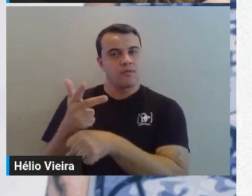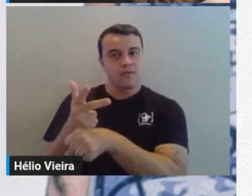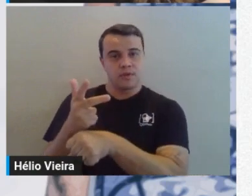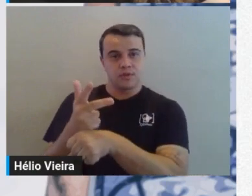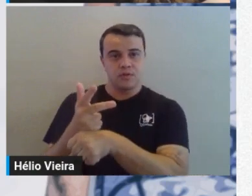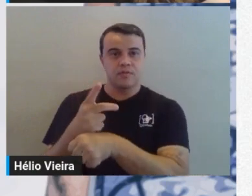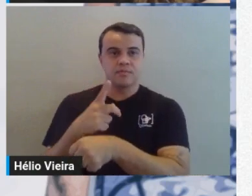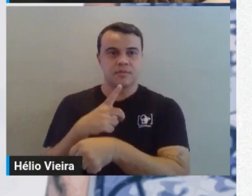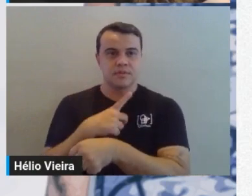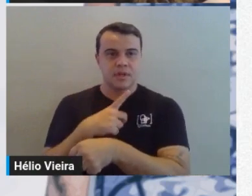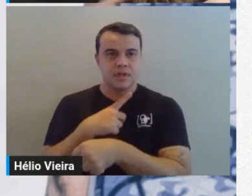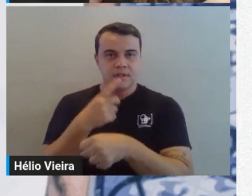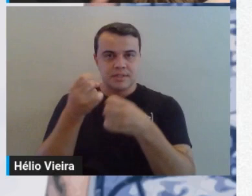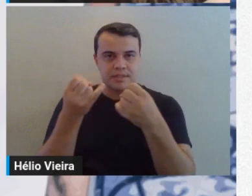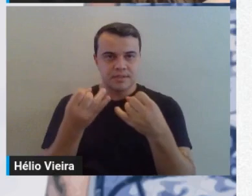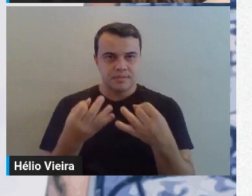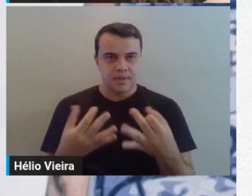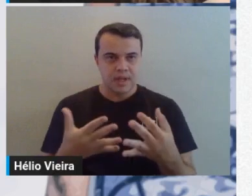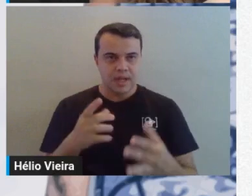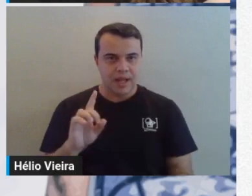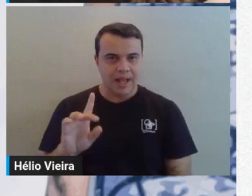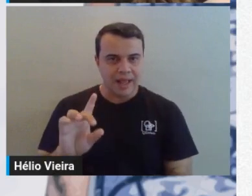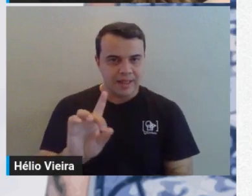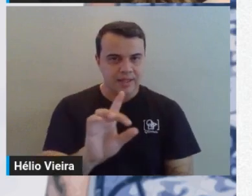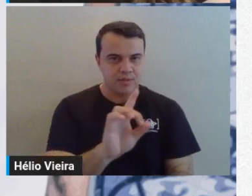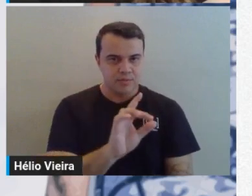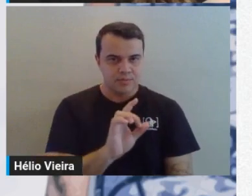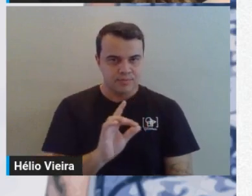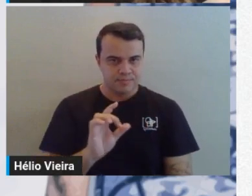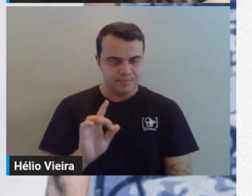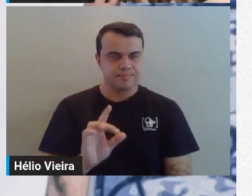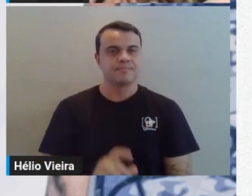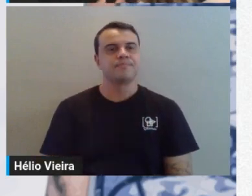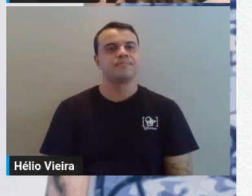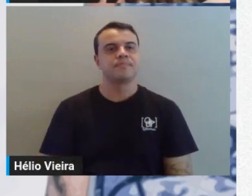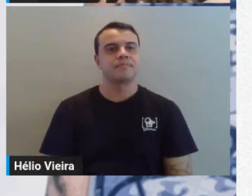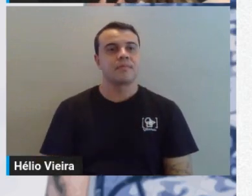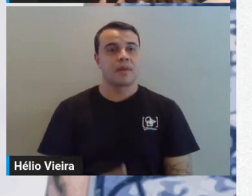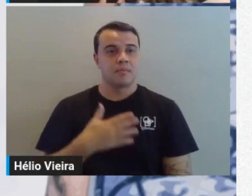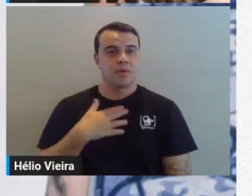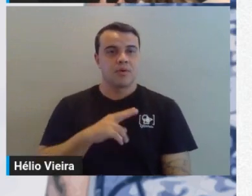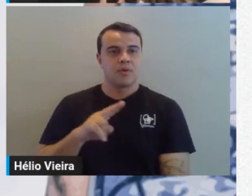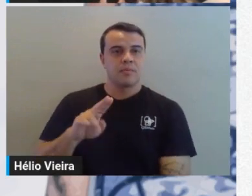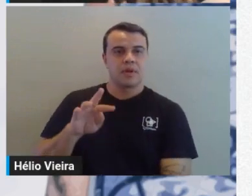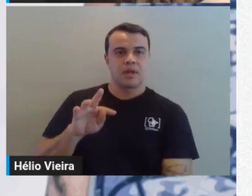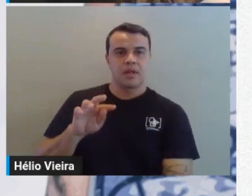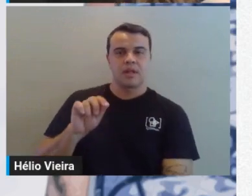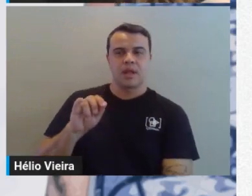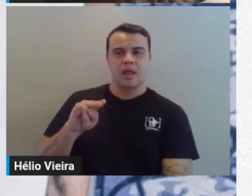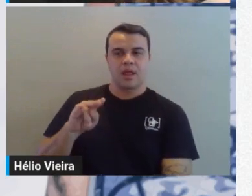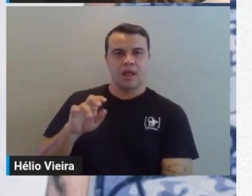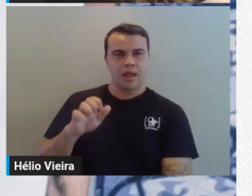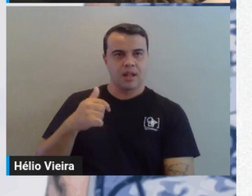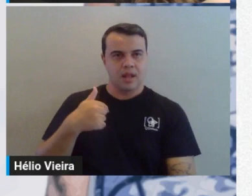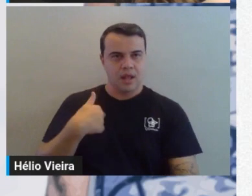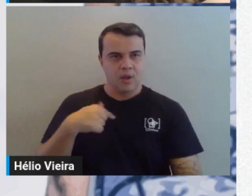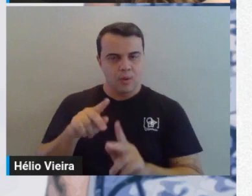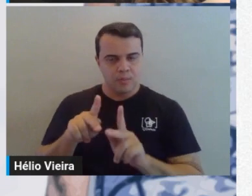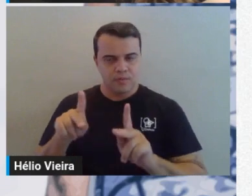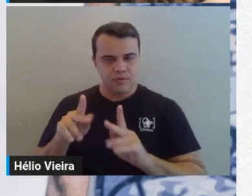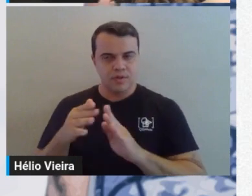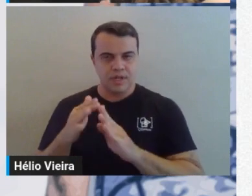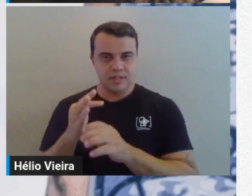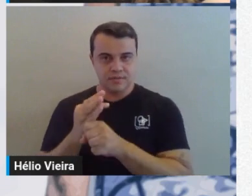nós vamos falar um pouquinho mais de cada equipamento. Meu nome é Tayane Costa, sou arte educadora da Casa Fiat